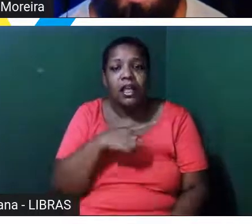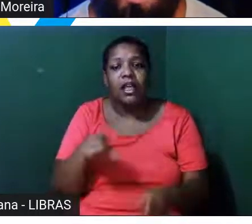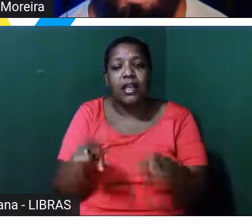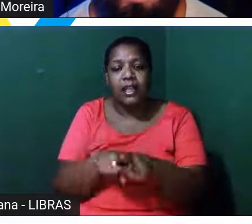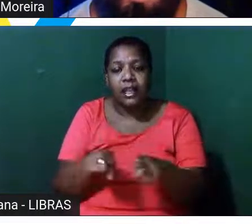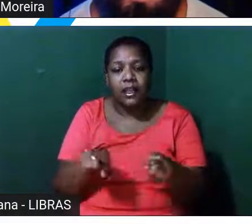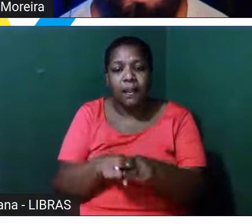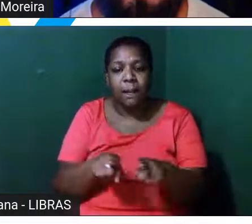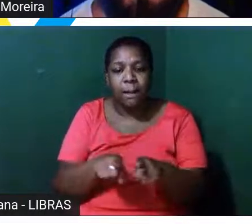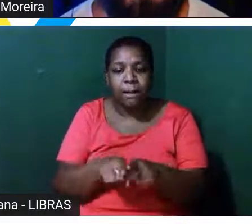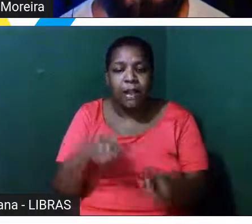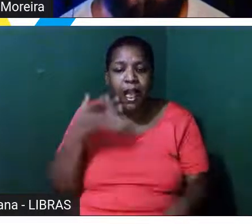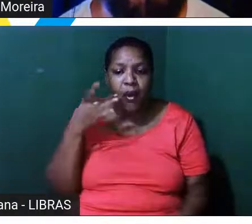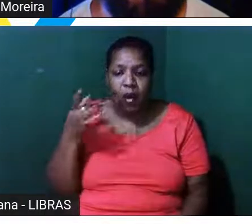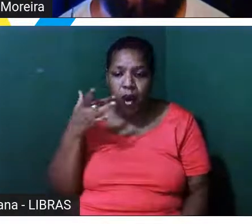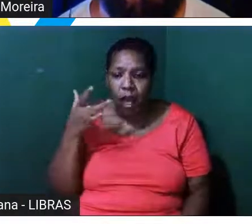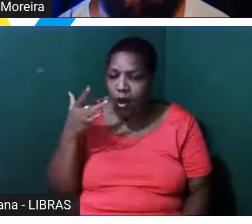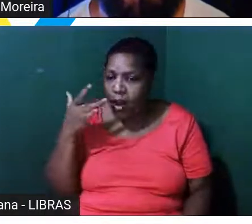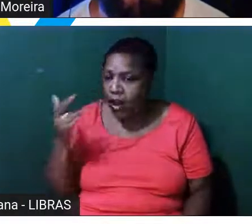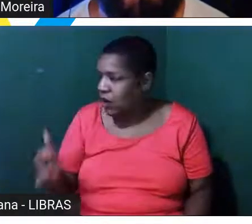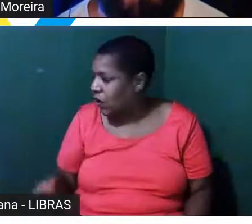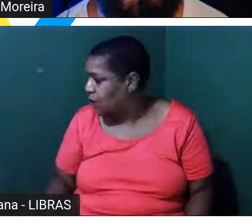também meu cola produção